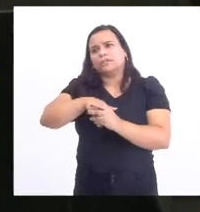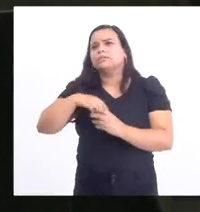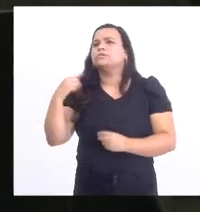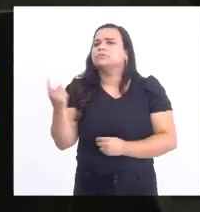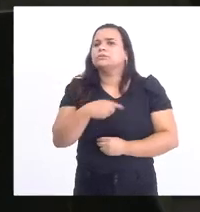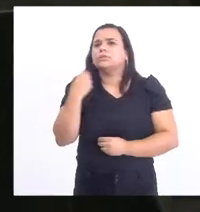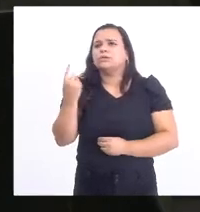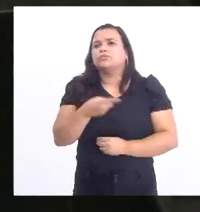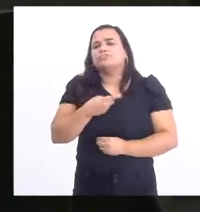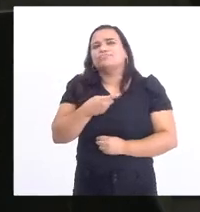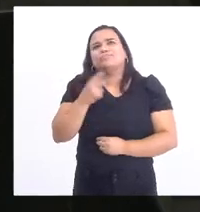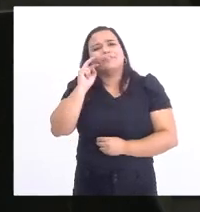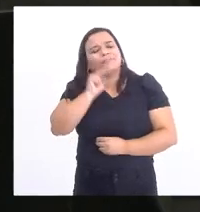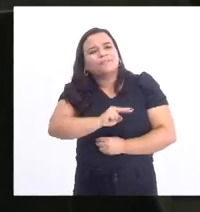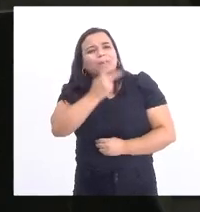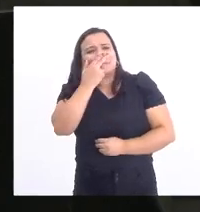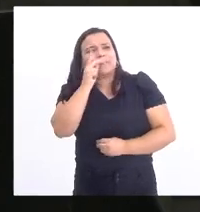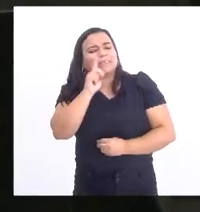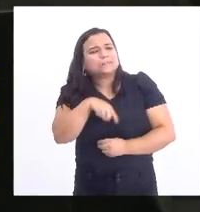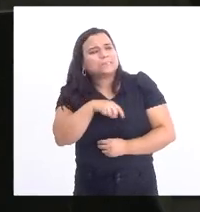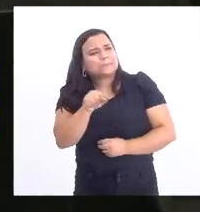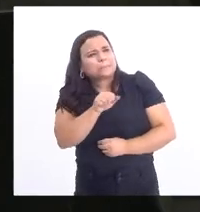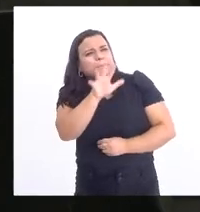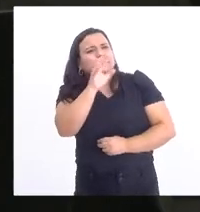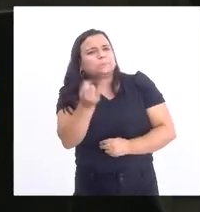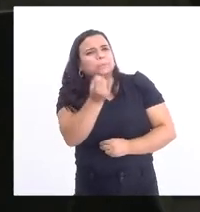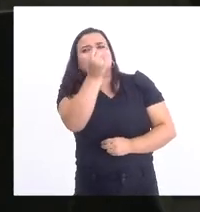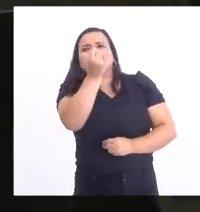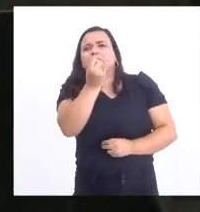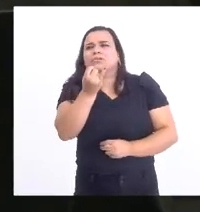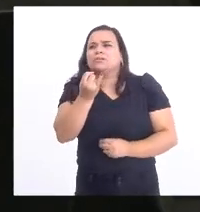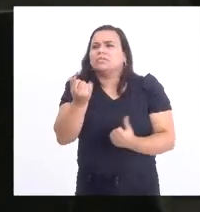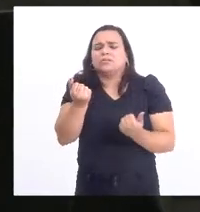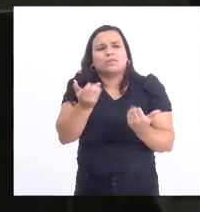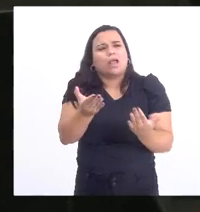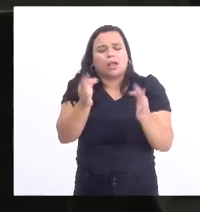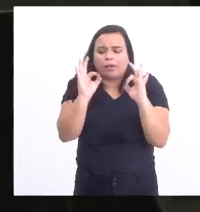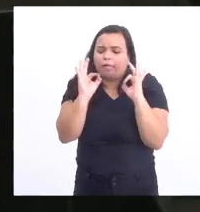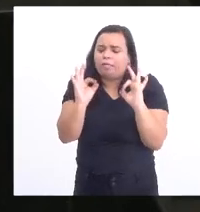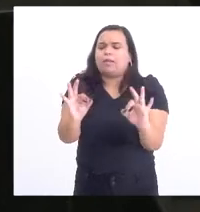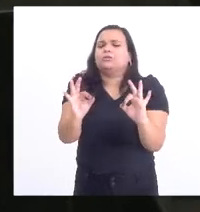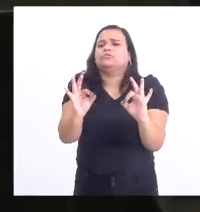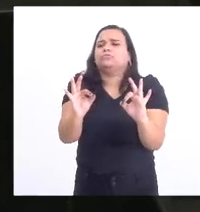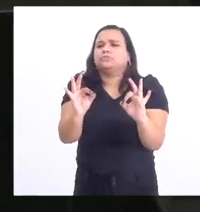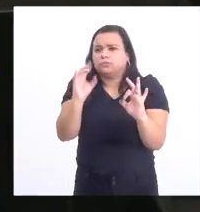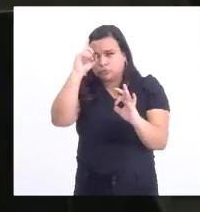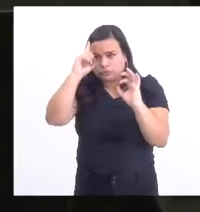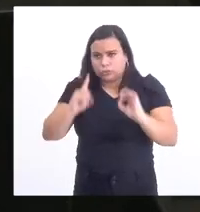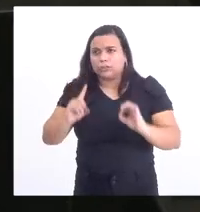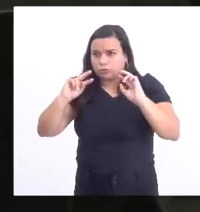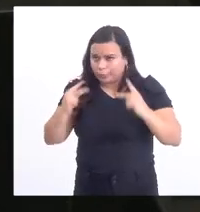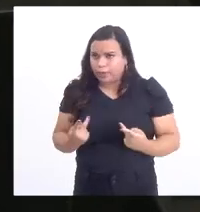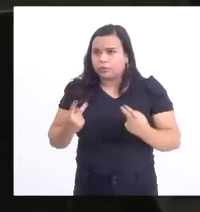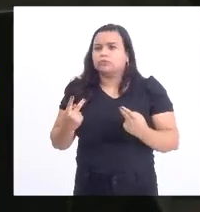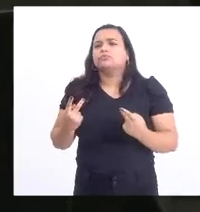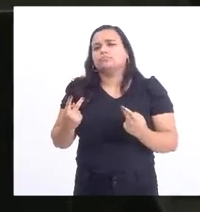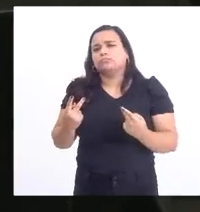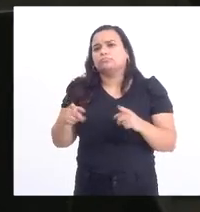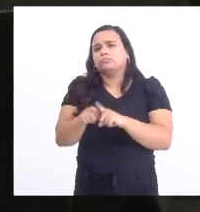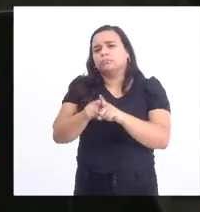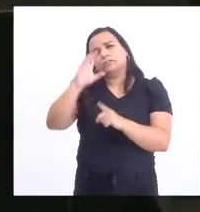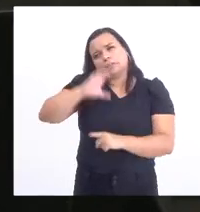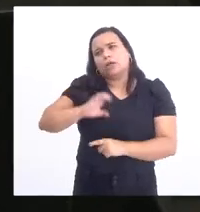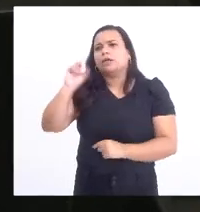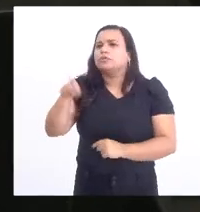muito caro, né? No bojo da garantia dos direitos humanos e cidadania, nossa comissão se